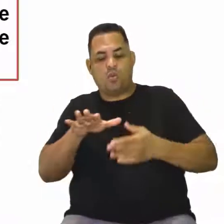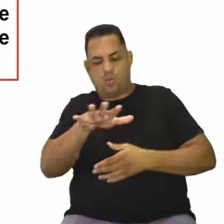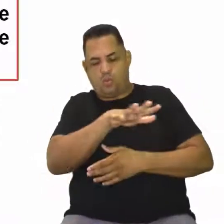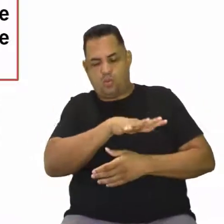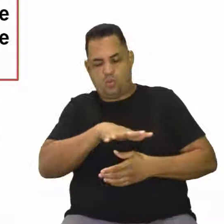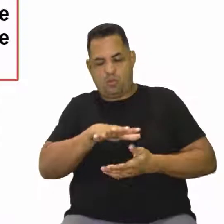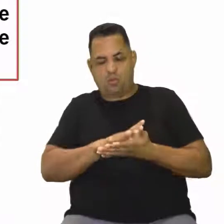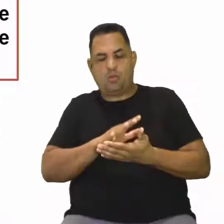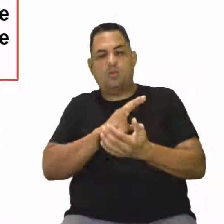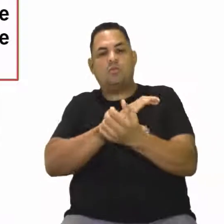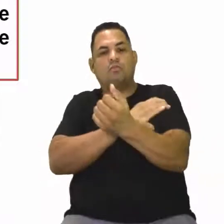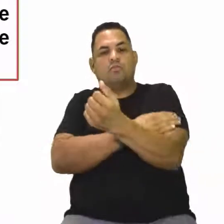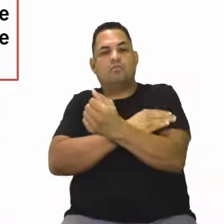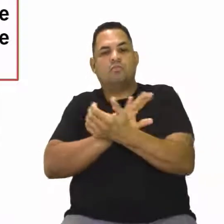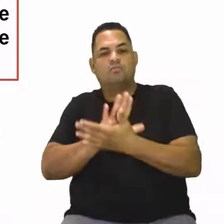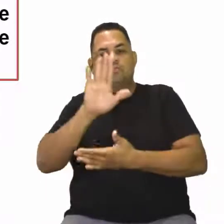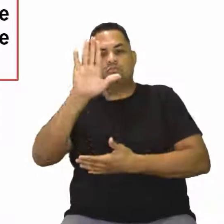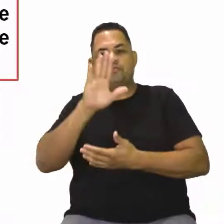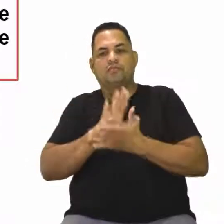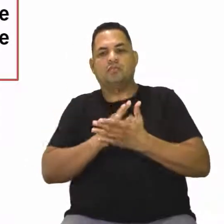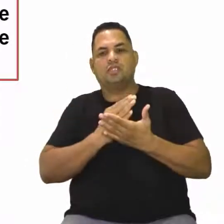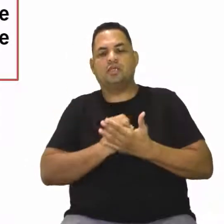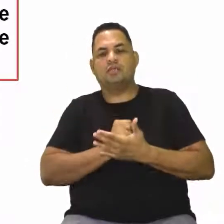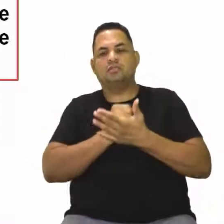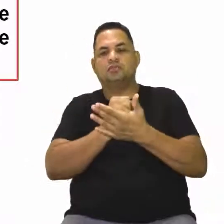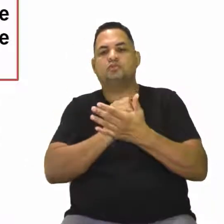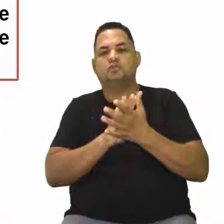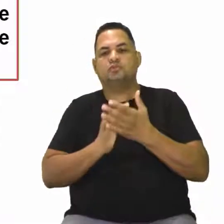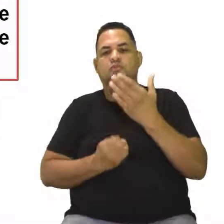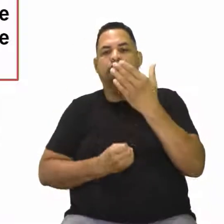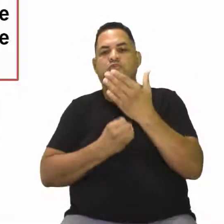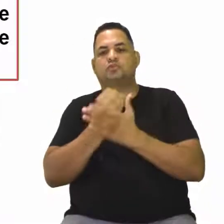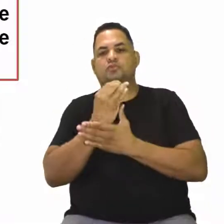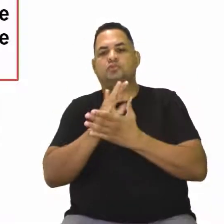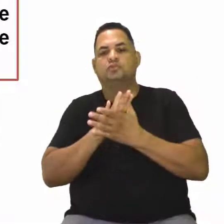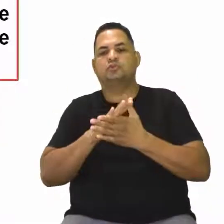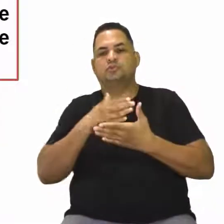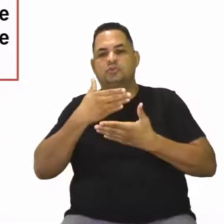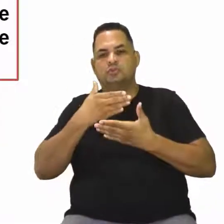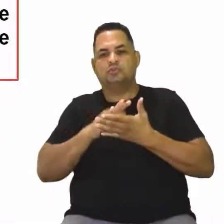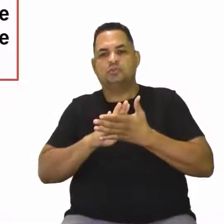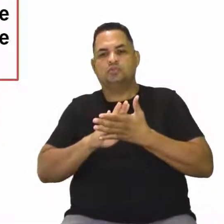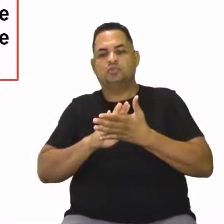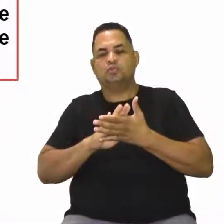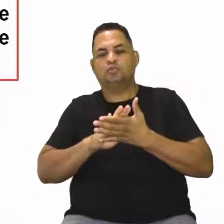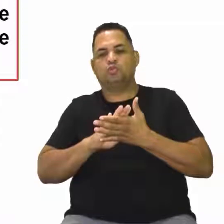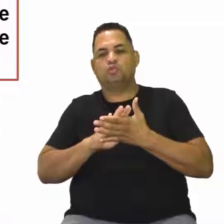a criação de um Estado judaico na Palestina, e isso no dia 29 de novembro de